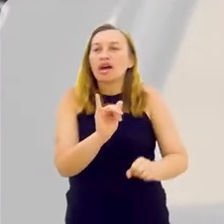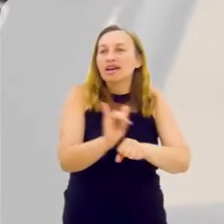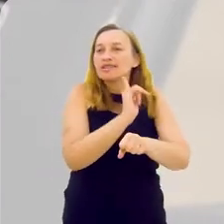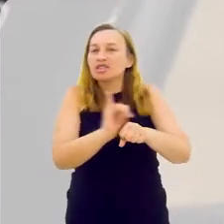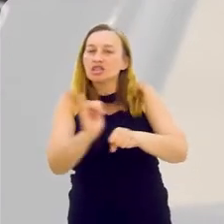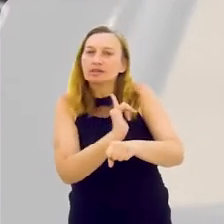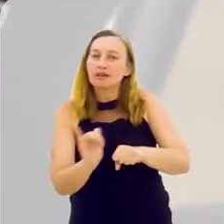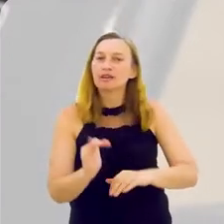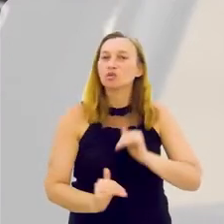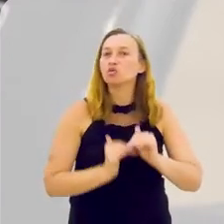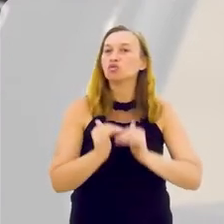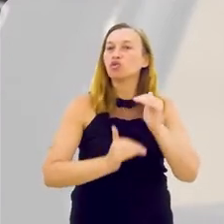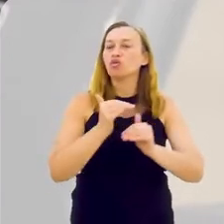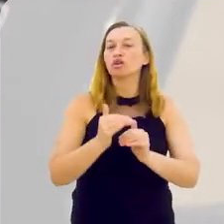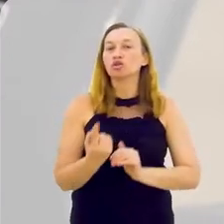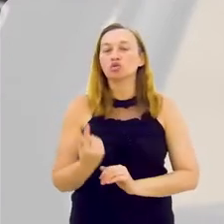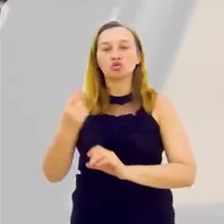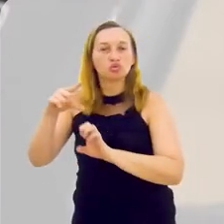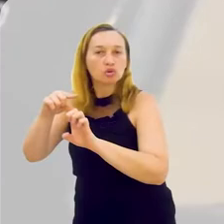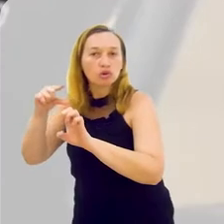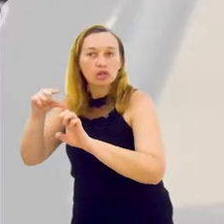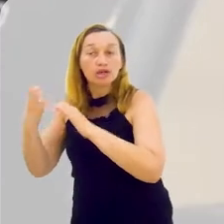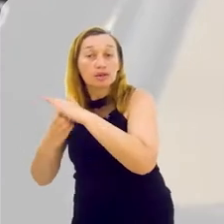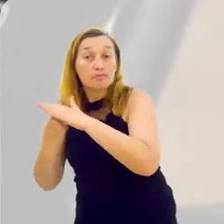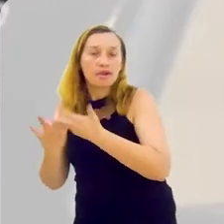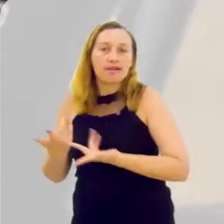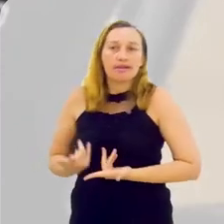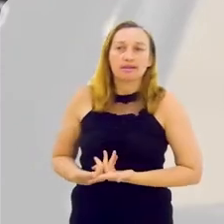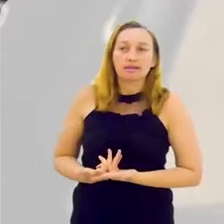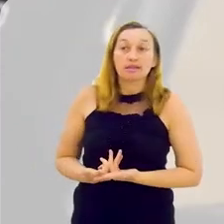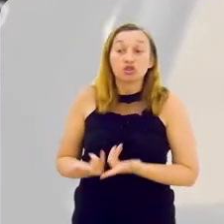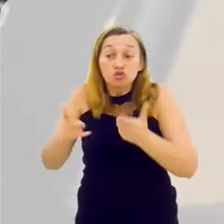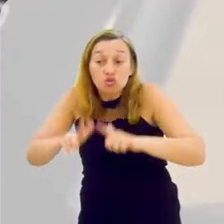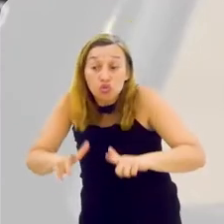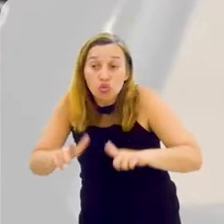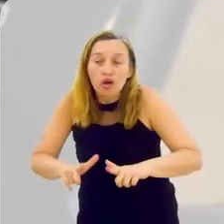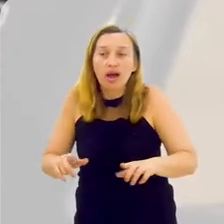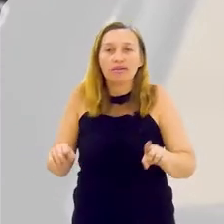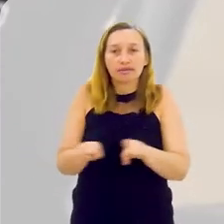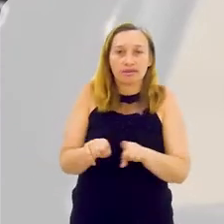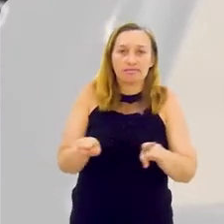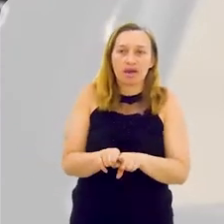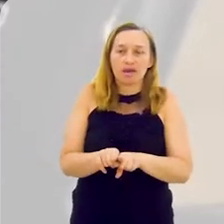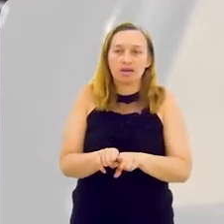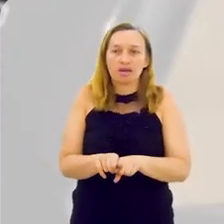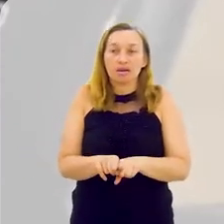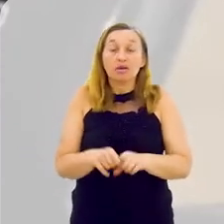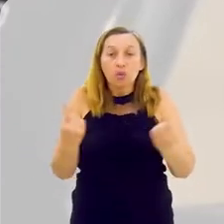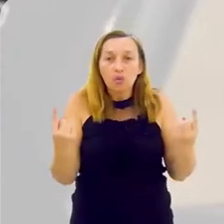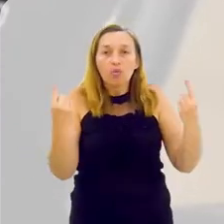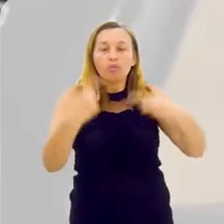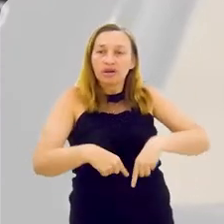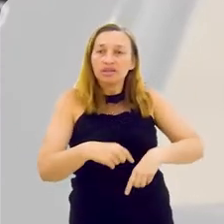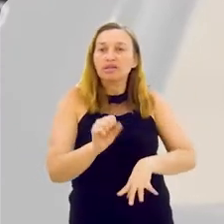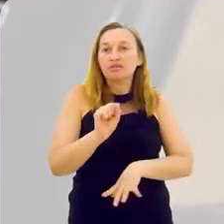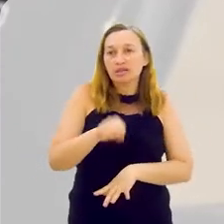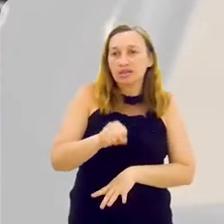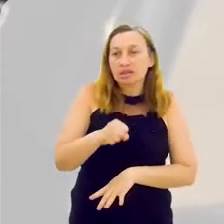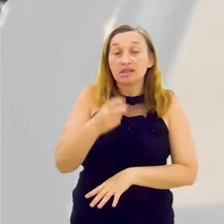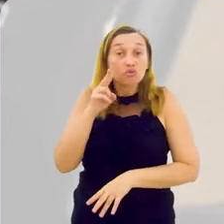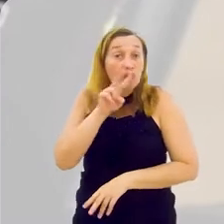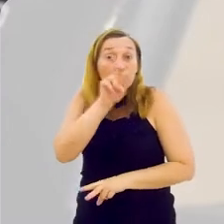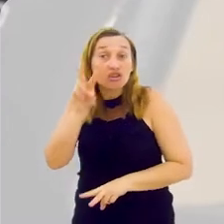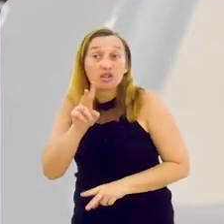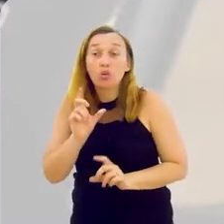eficiência. Isso remete às estratégias de desenvolvimento de uma empresa, desenvolvimento também de uma região, que deve ser